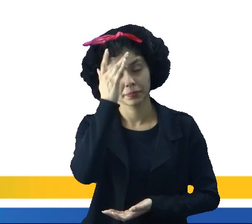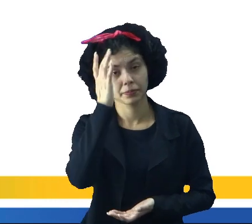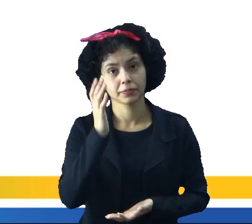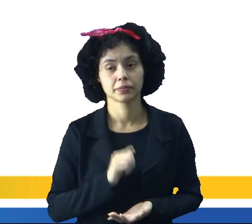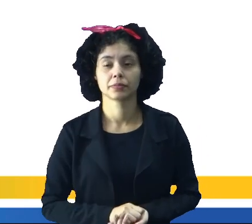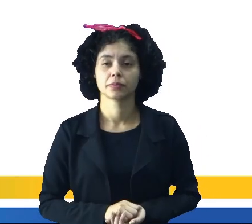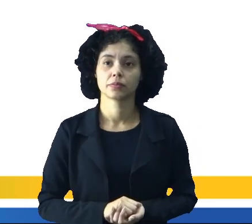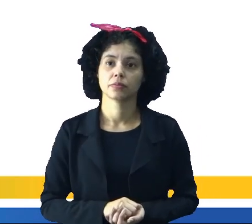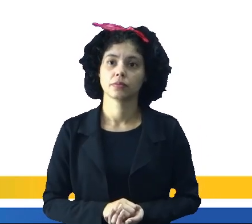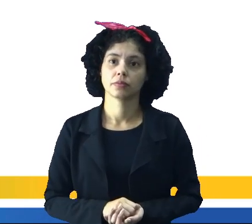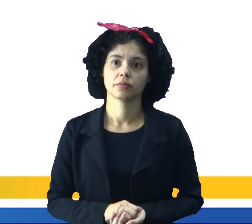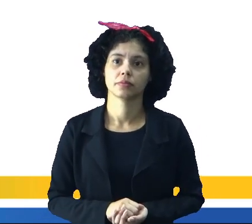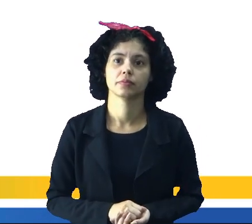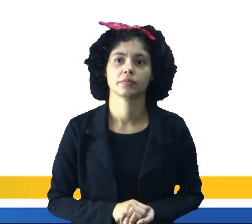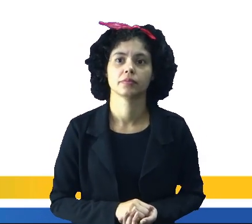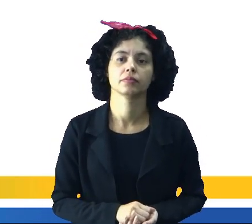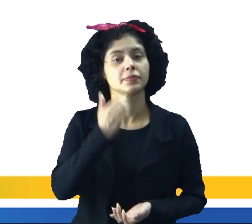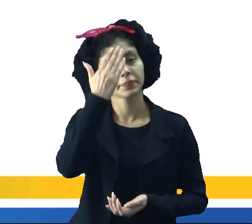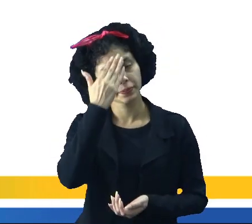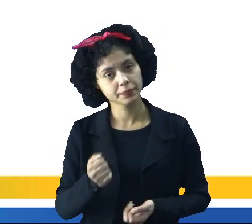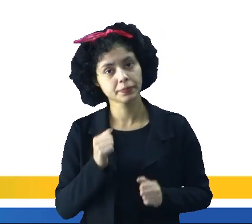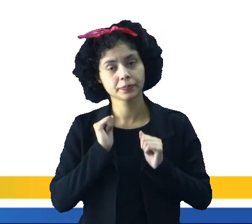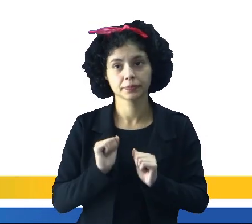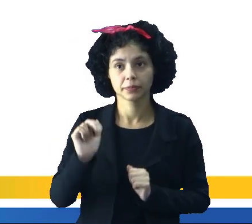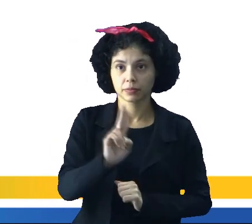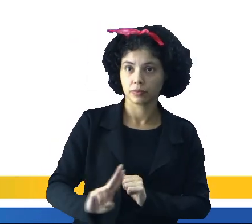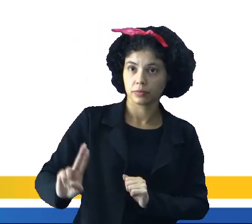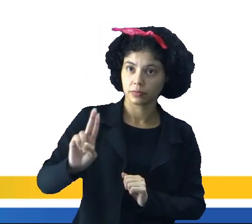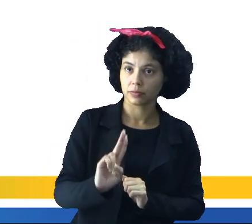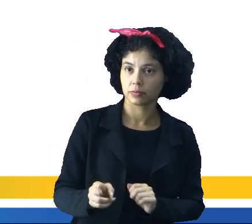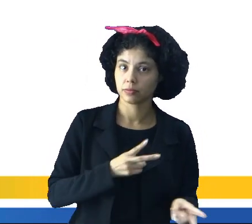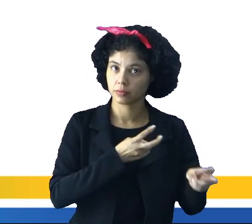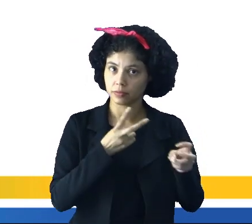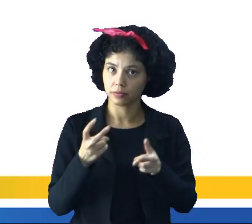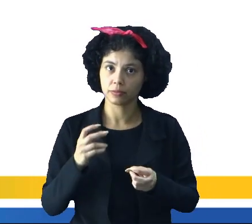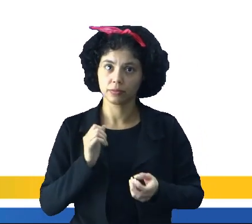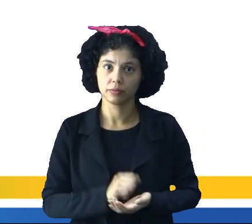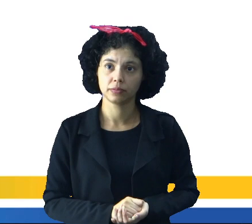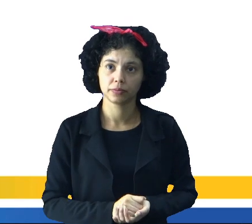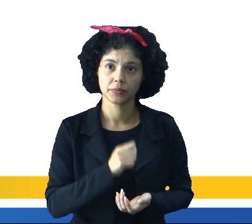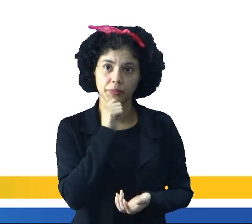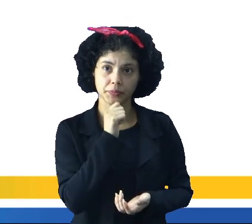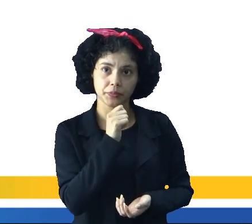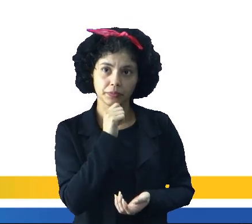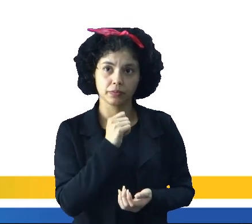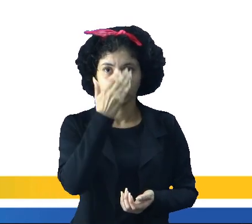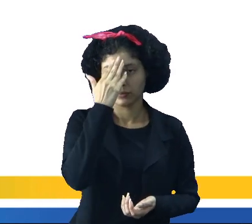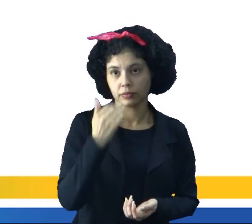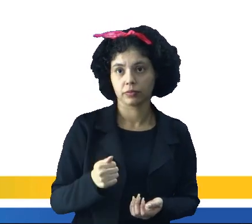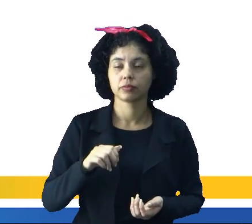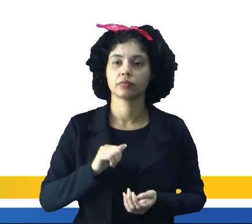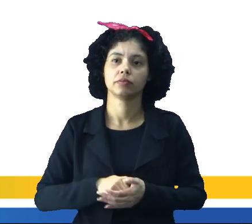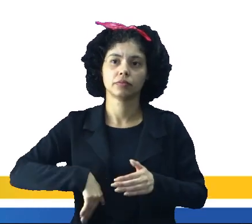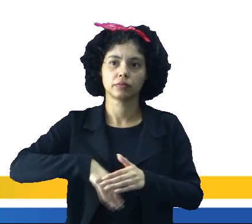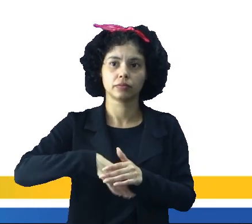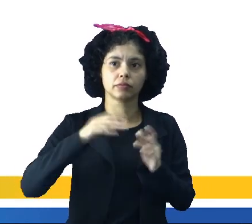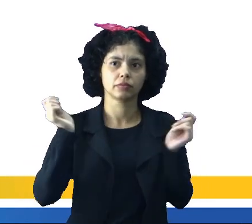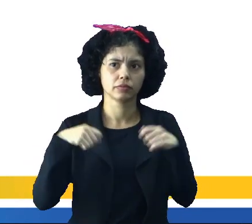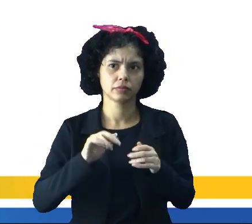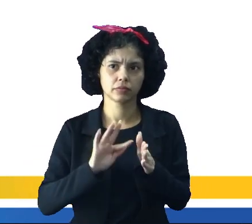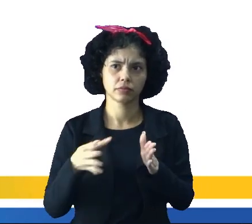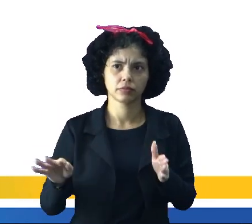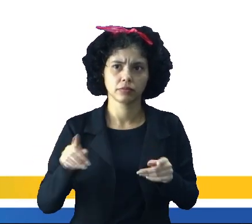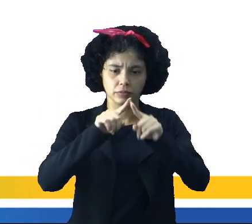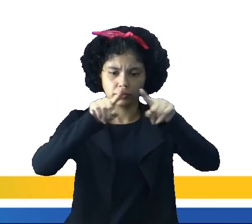fácil, né? Podemos aí observar a situação. Sabemos que um campo de futebol possui uma